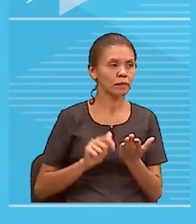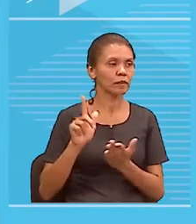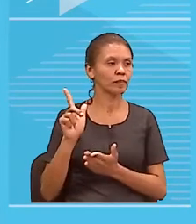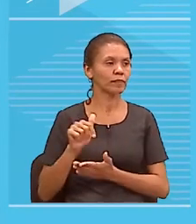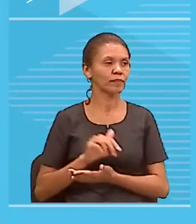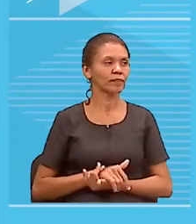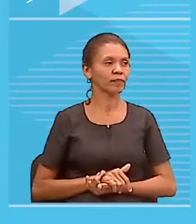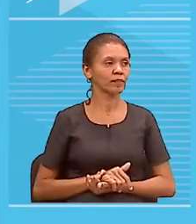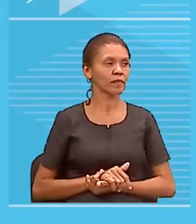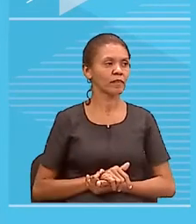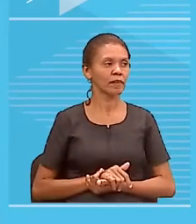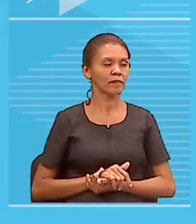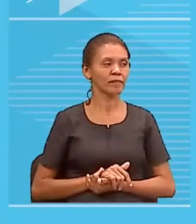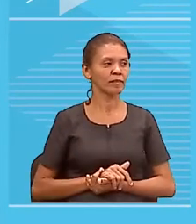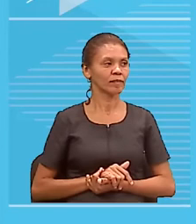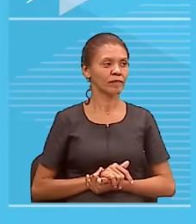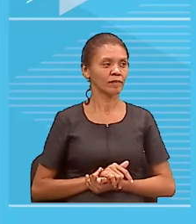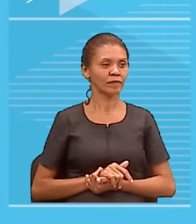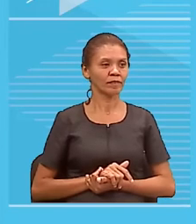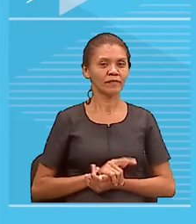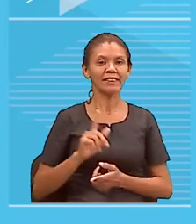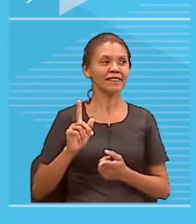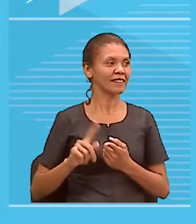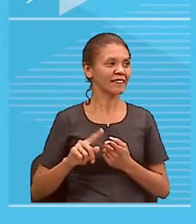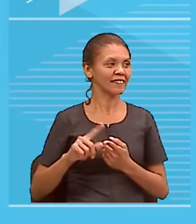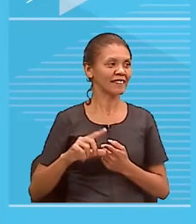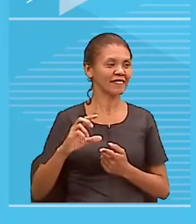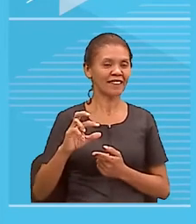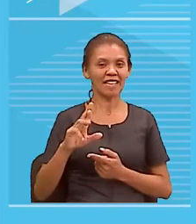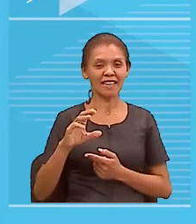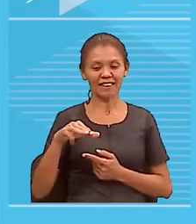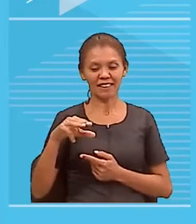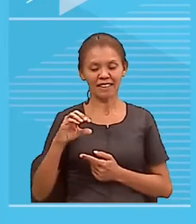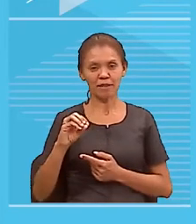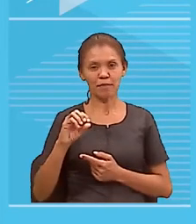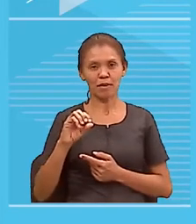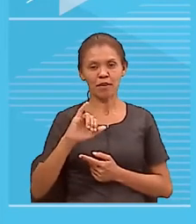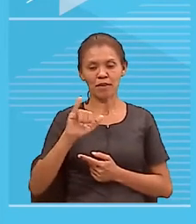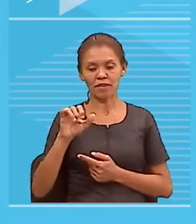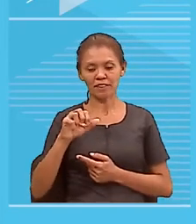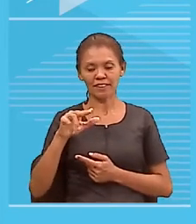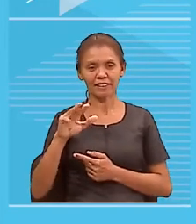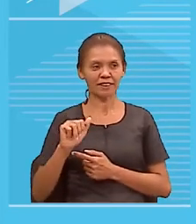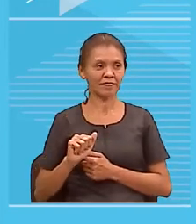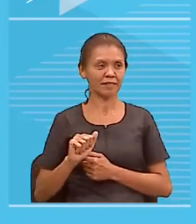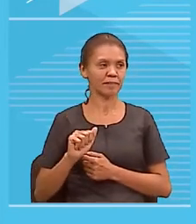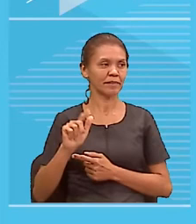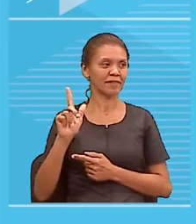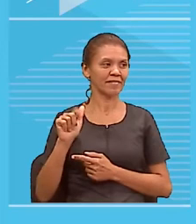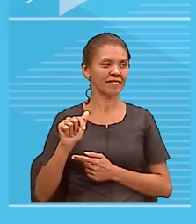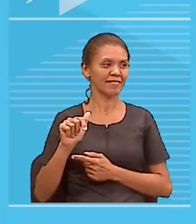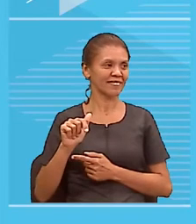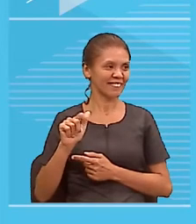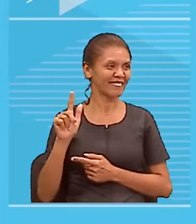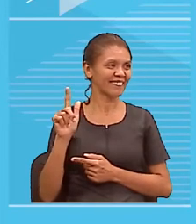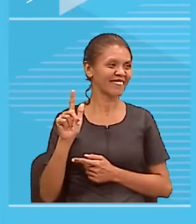você coloca lá o velho não tem a cremogema gente cremogema só o nome bonito e com mais açúcar